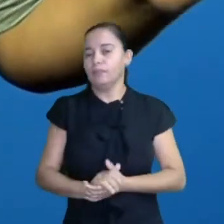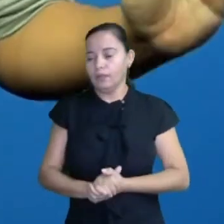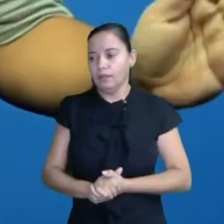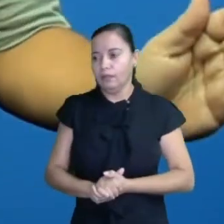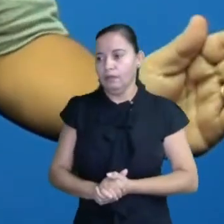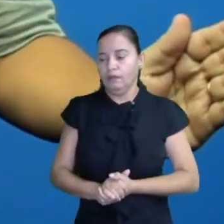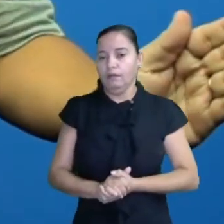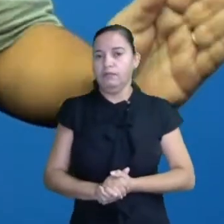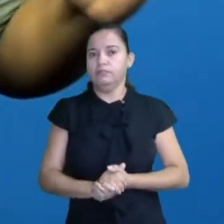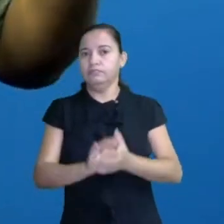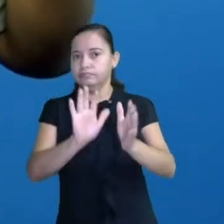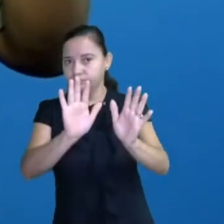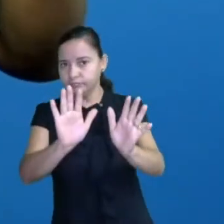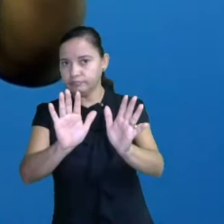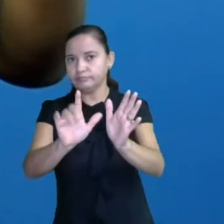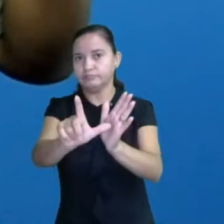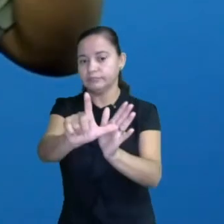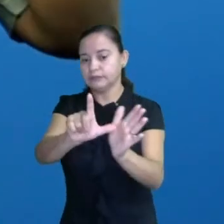Veio antes,